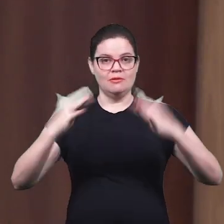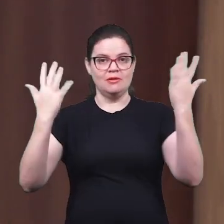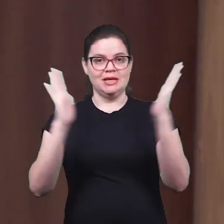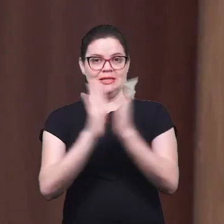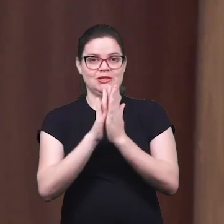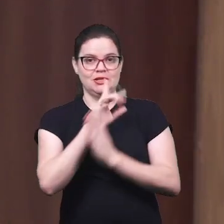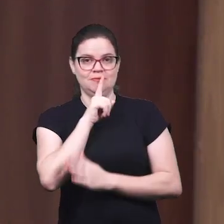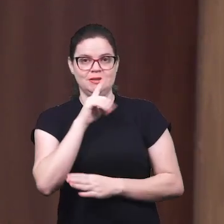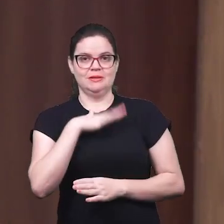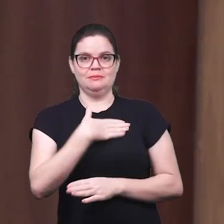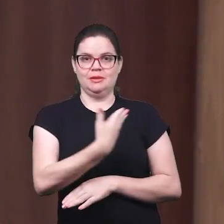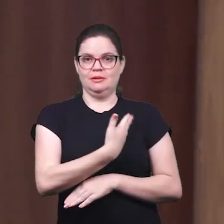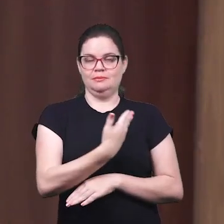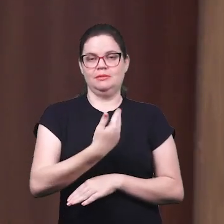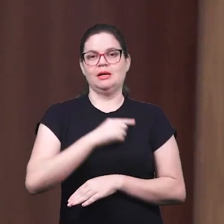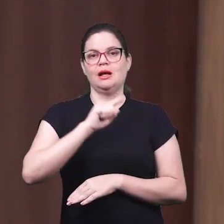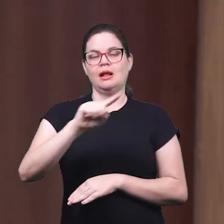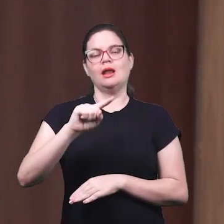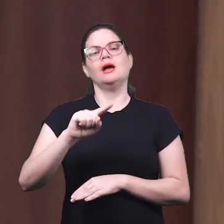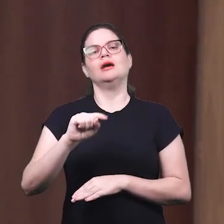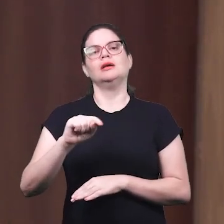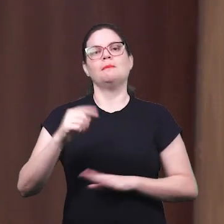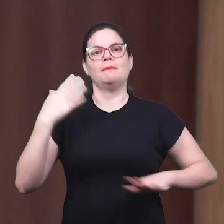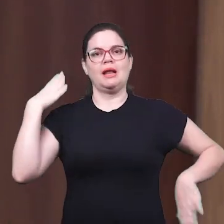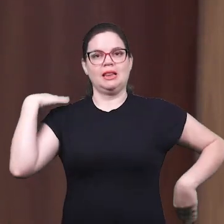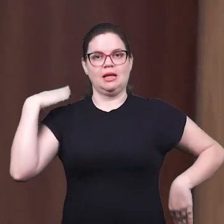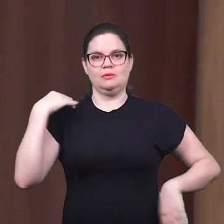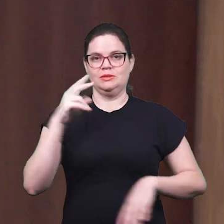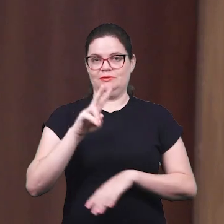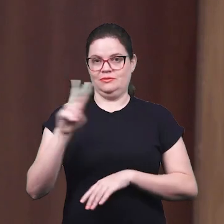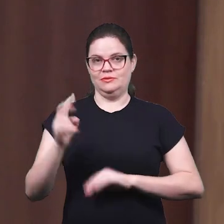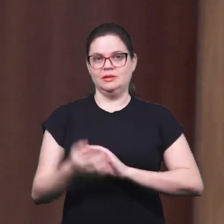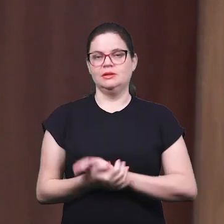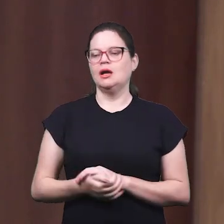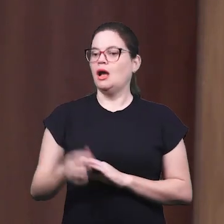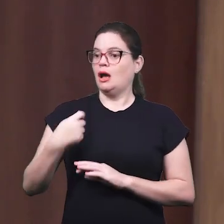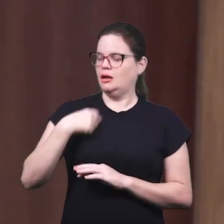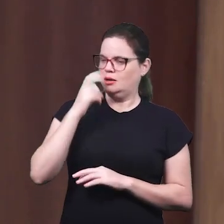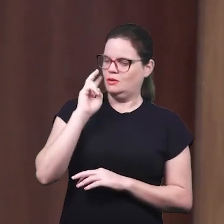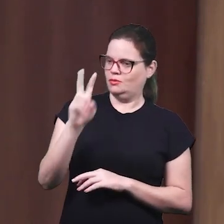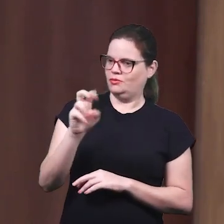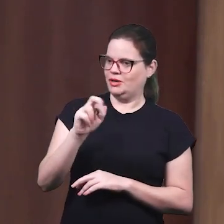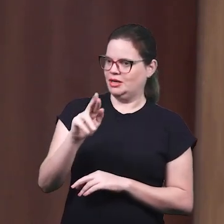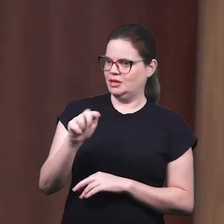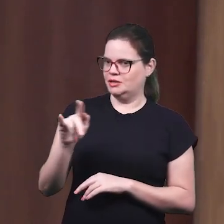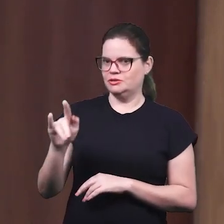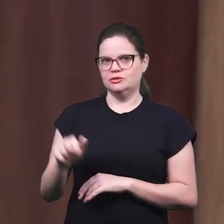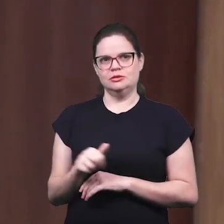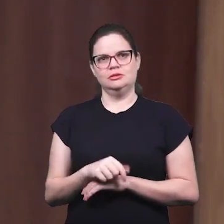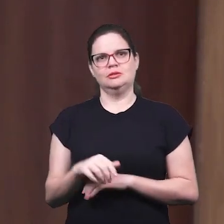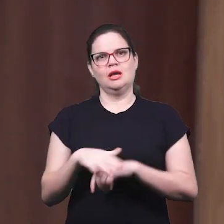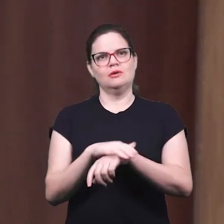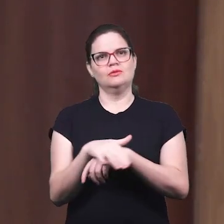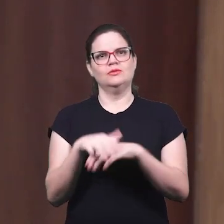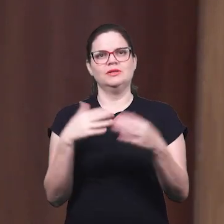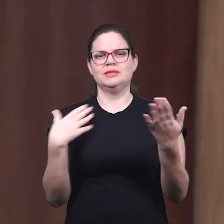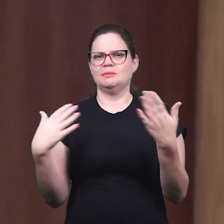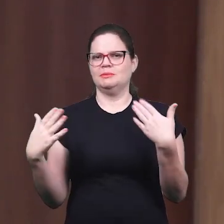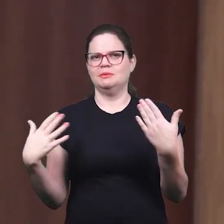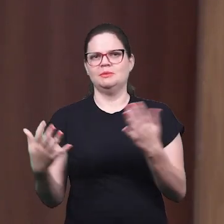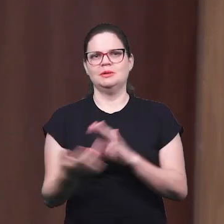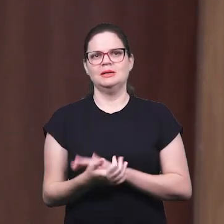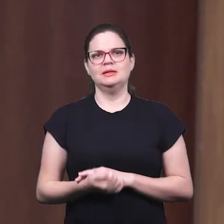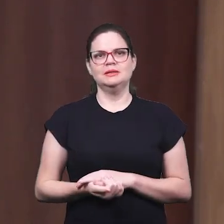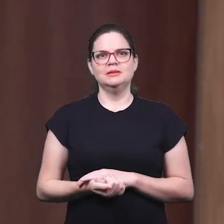aniversário, de uma amiga minha lá para da Costa. Tá ela lá com a mãe. Aí eu dancei a noite inteira e começou tudo